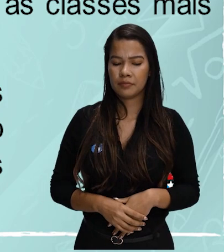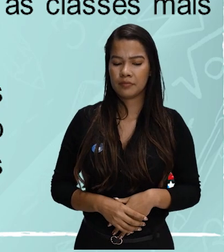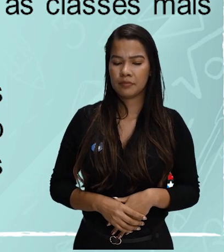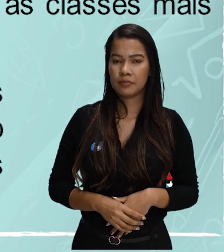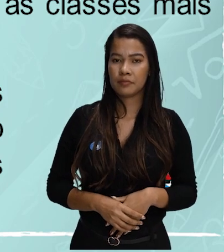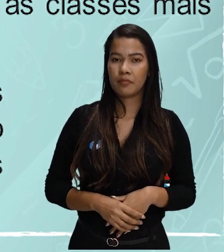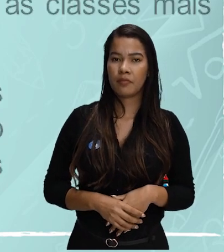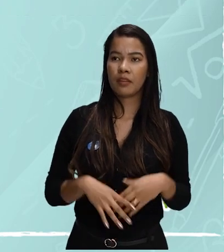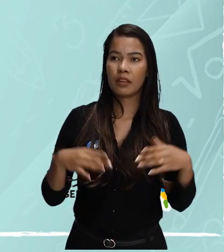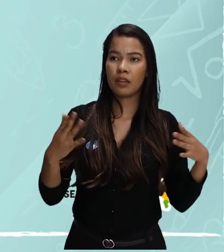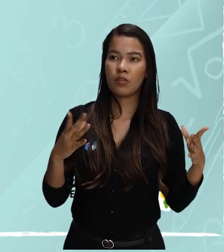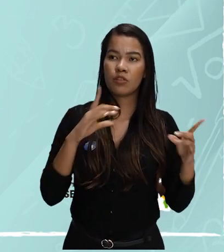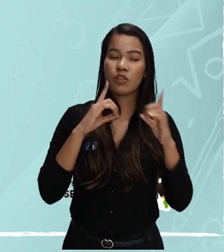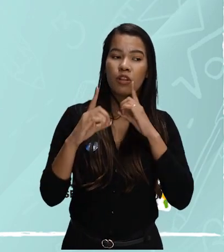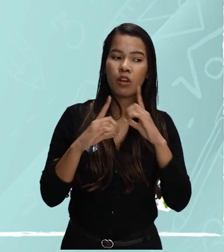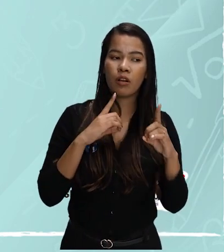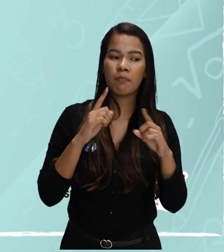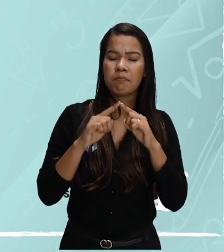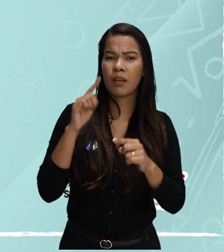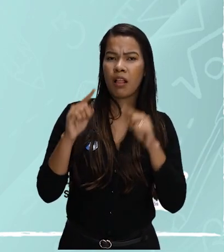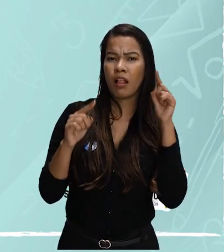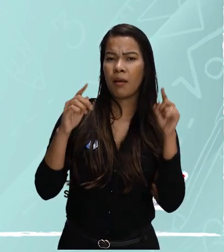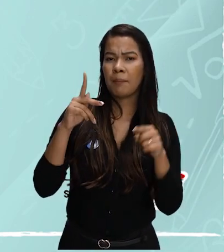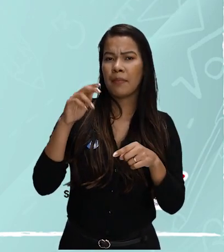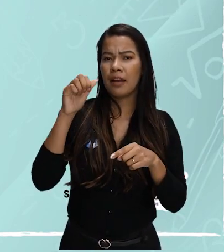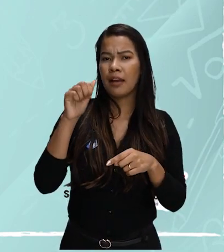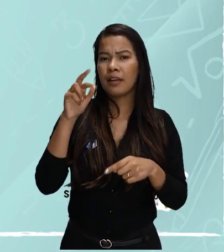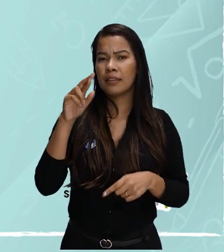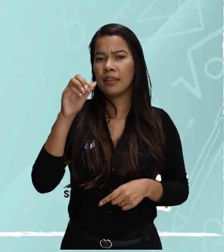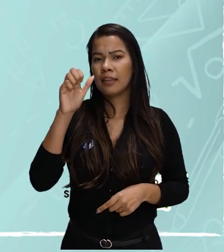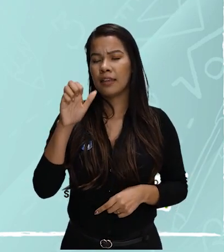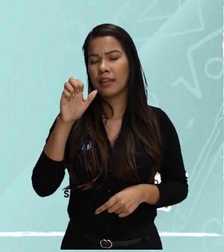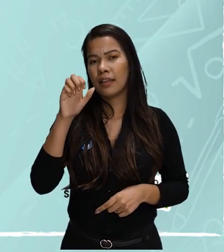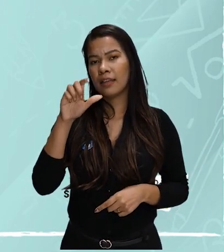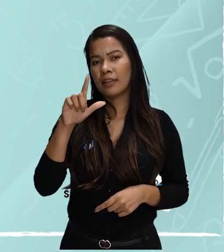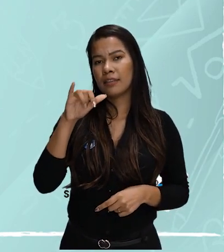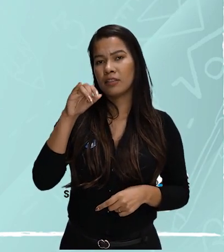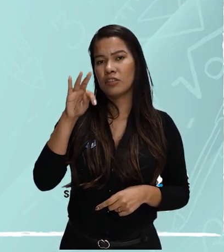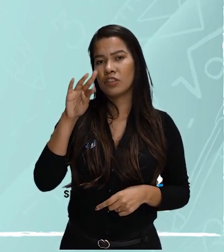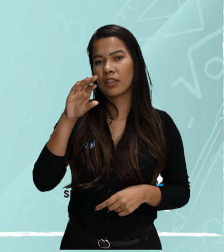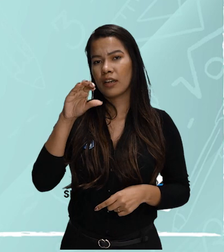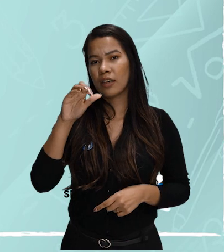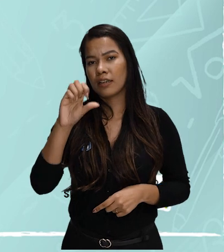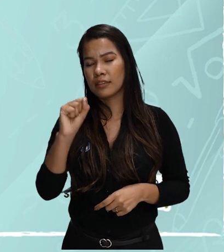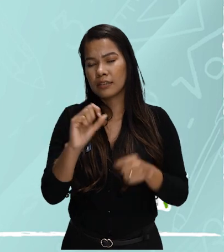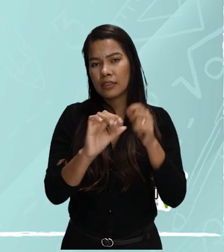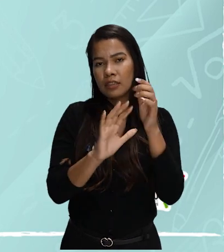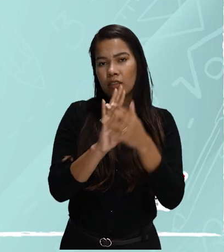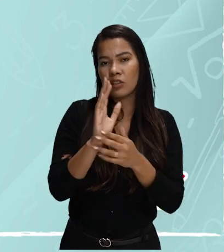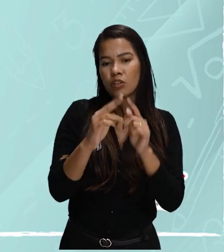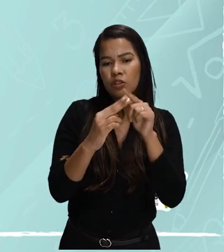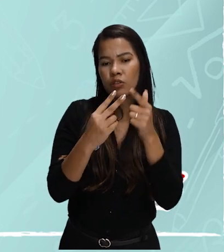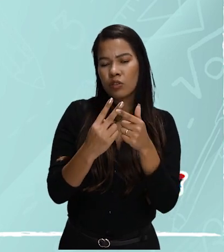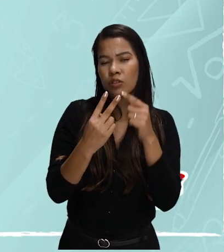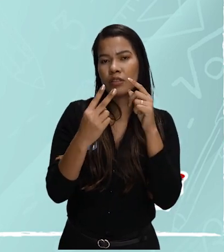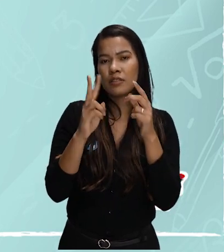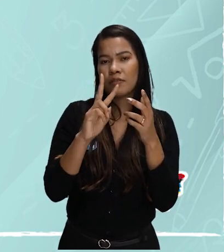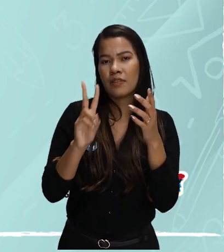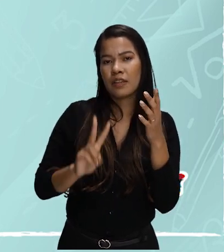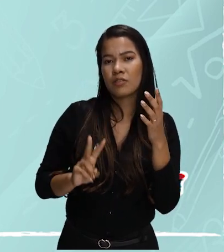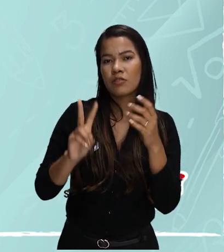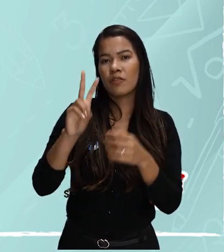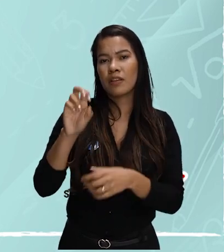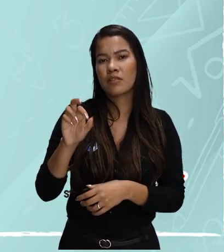Elas eram dialógicas, paralelísticas, formadas por 2 versos e 1 refrão. A visão feminina do amor tratava